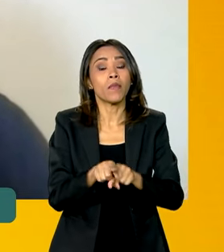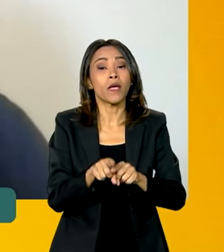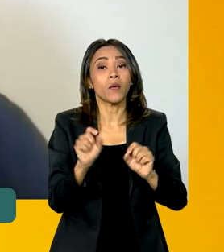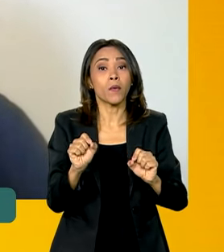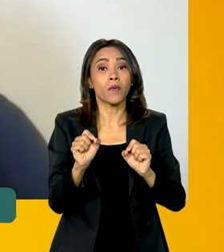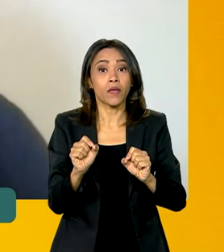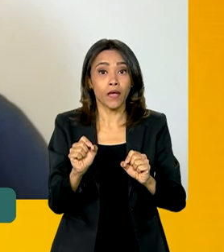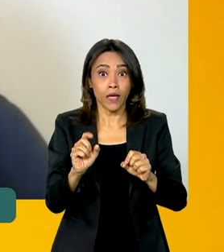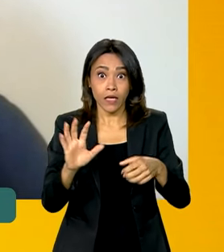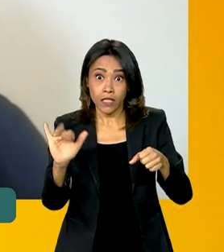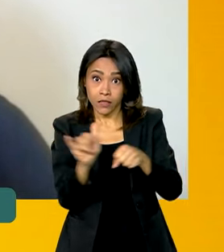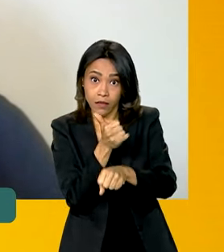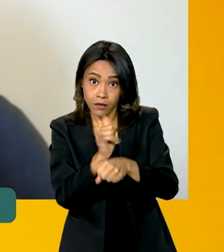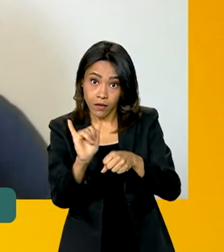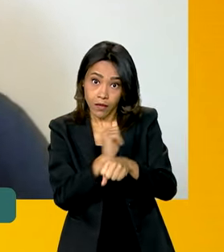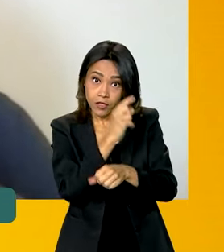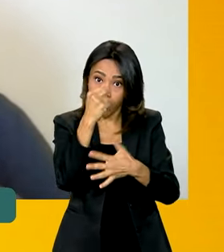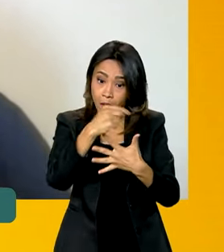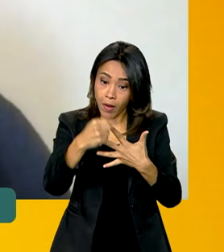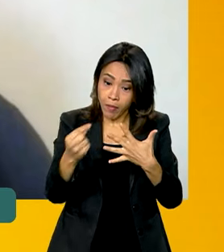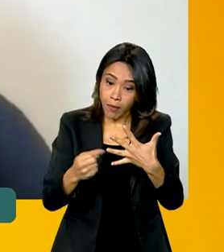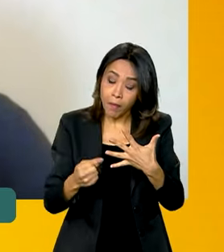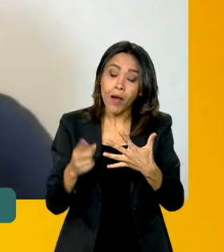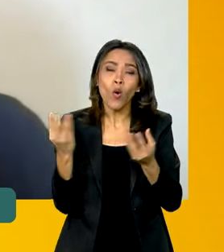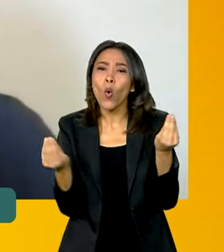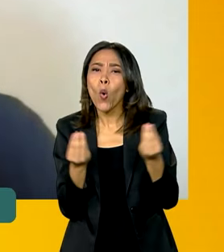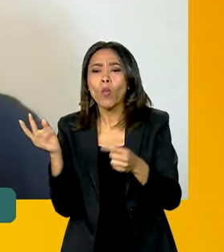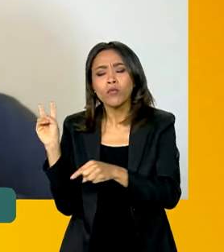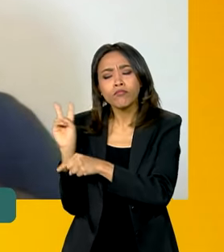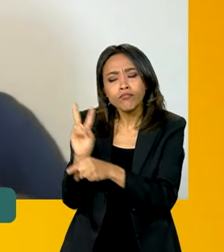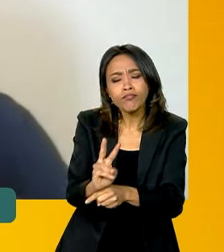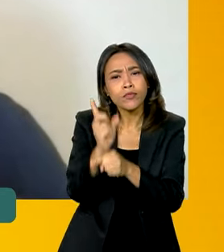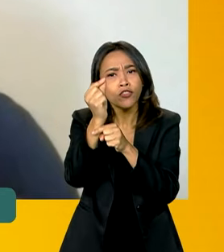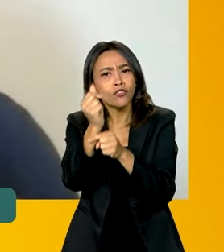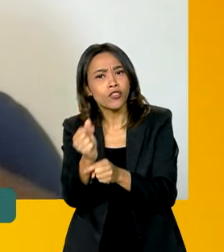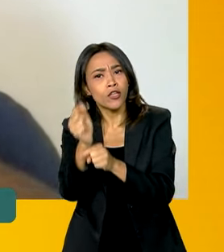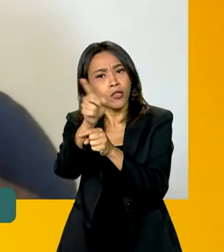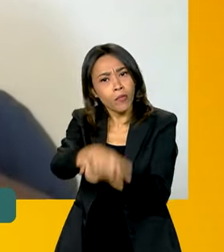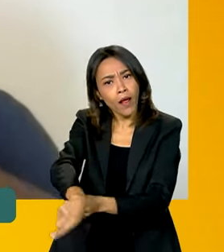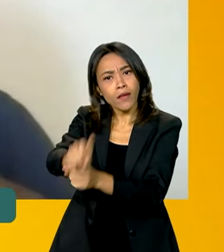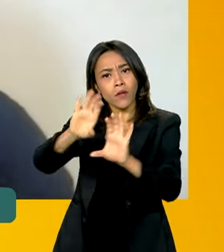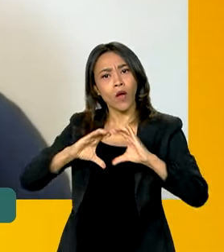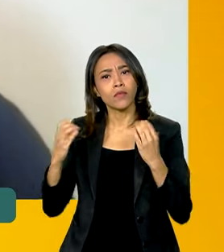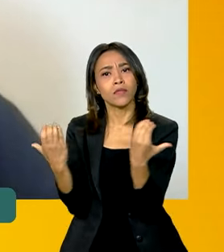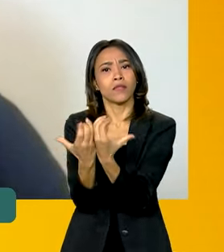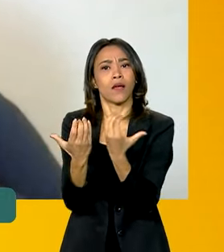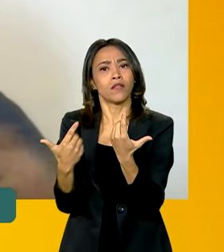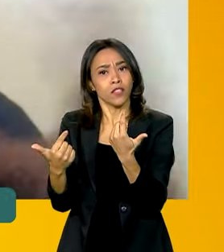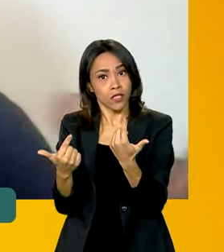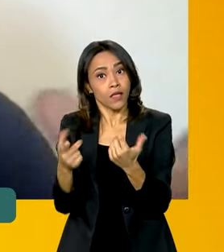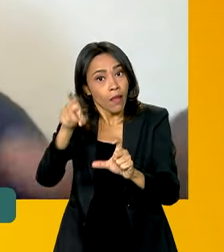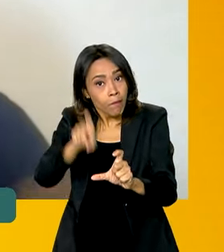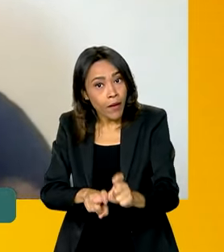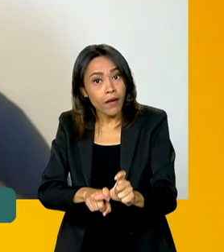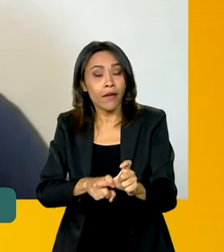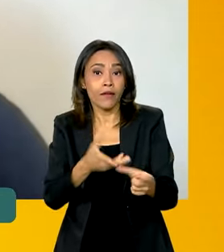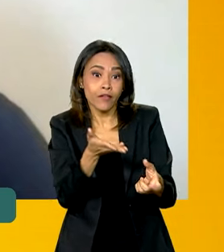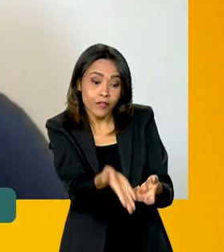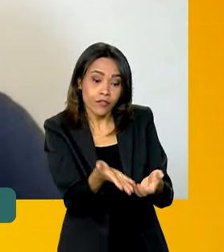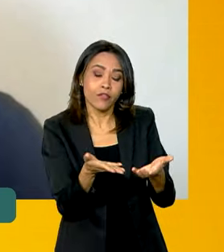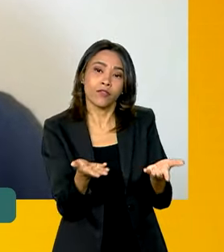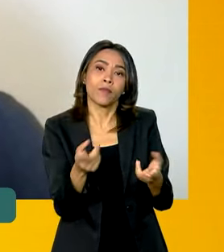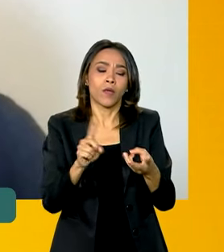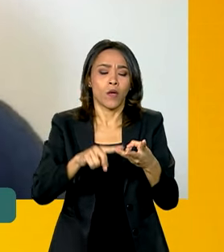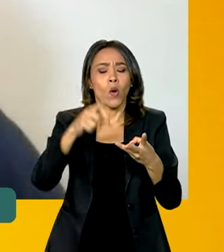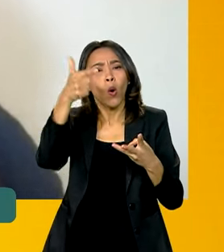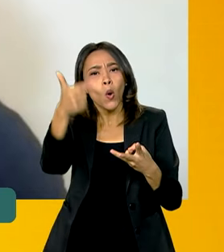de medidas de fomento de mecanismos de crédito, né? Além disso, a questão também do próprio Bolsa